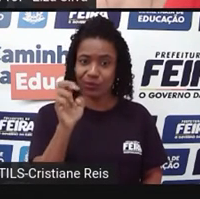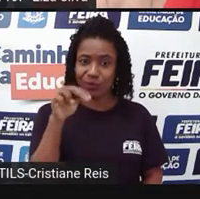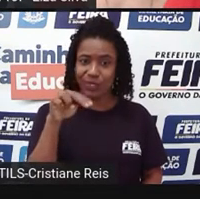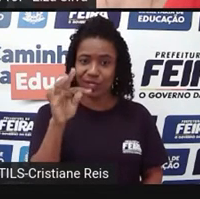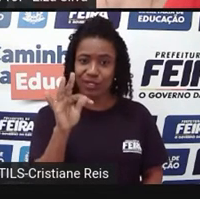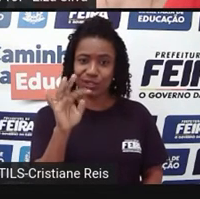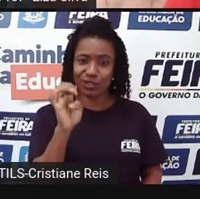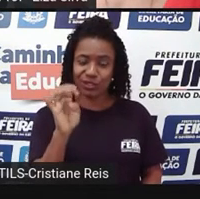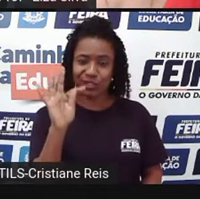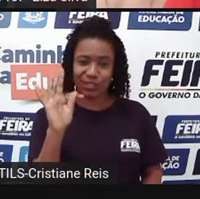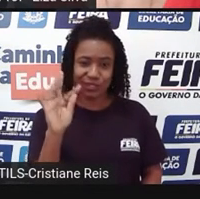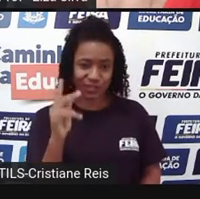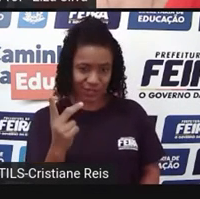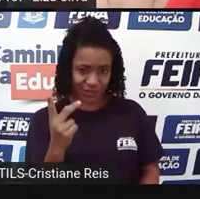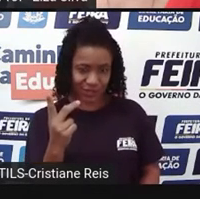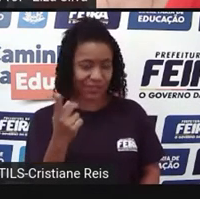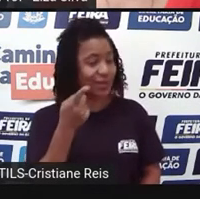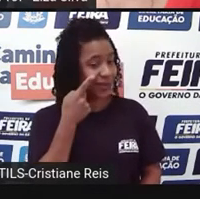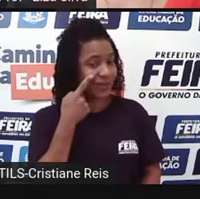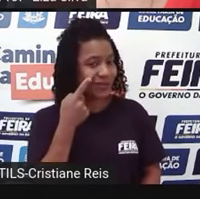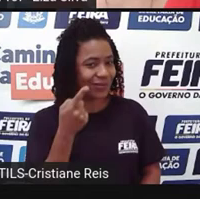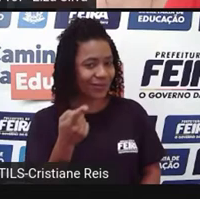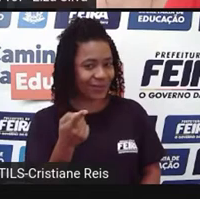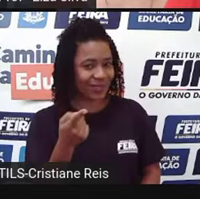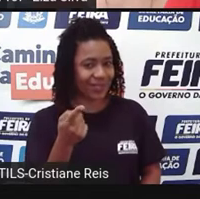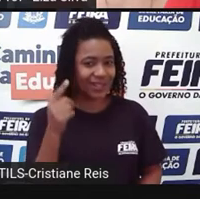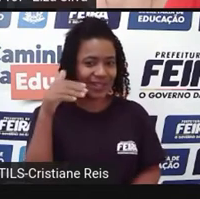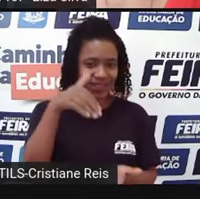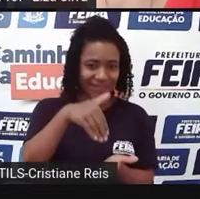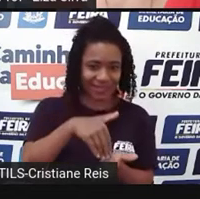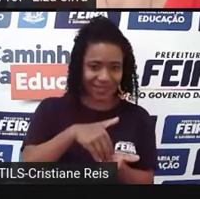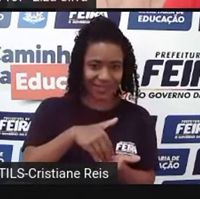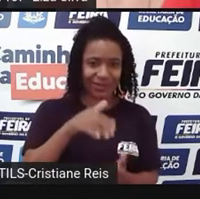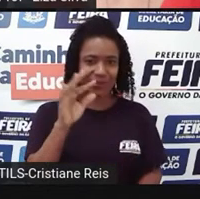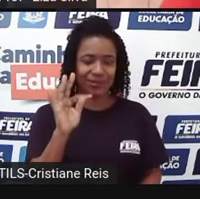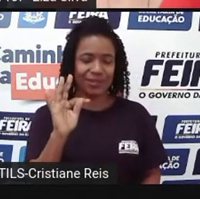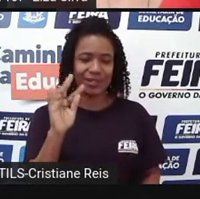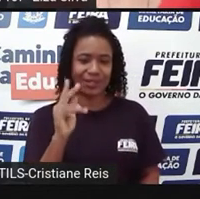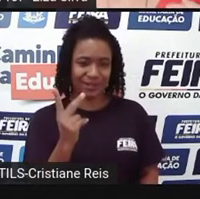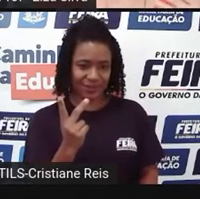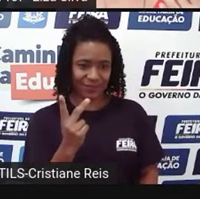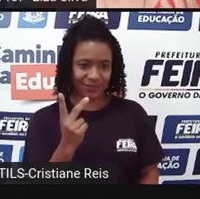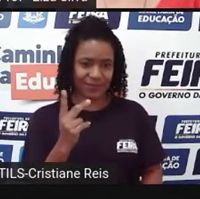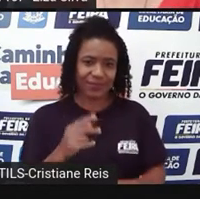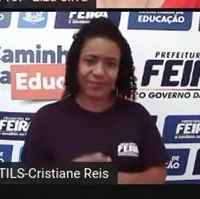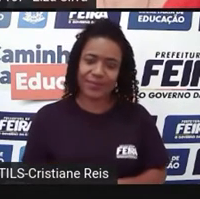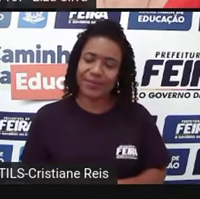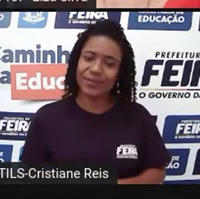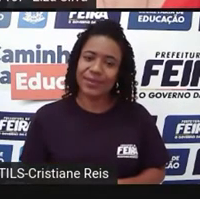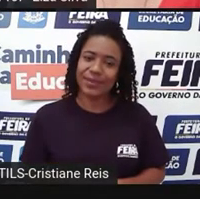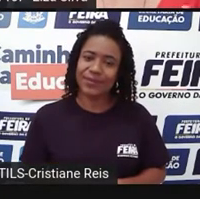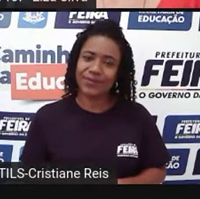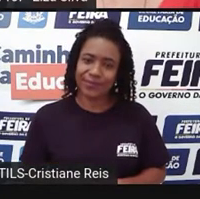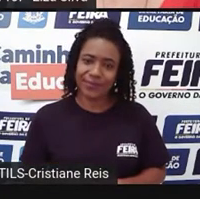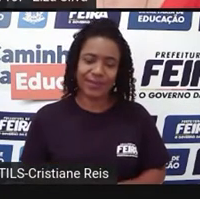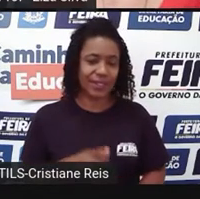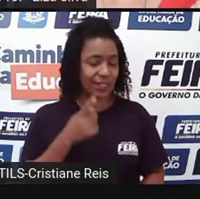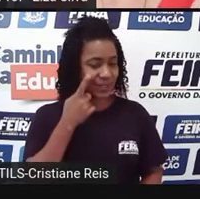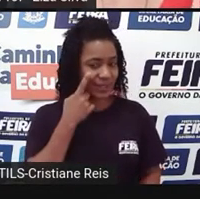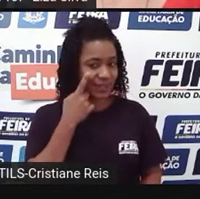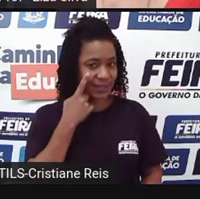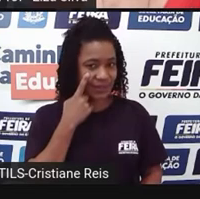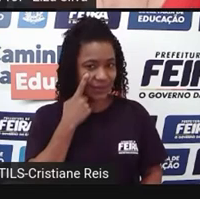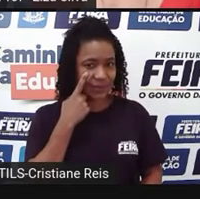depois vem a letra e e o finalzinho th se você quer representar as